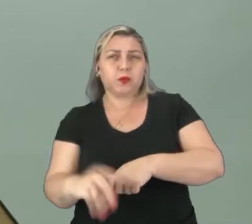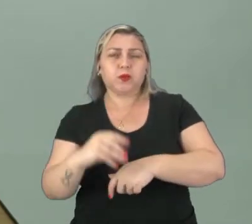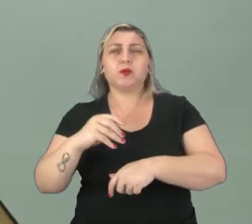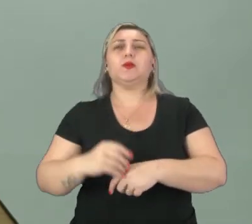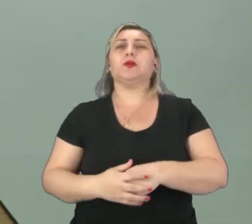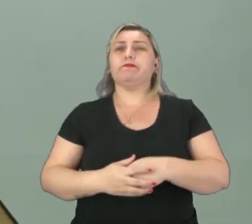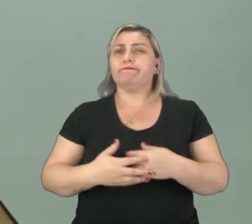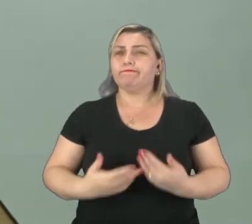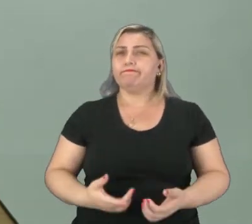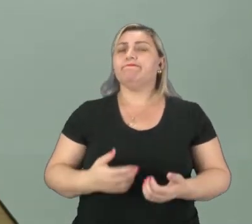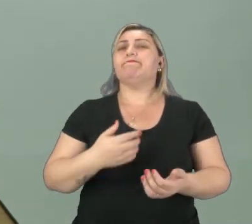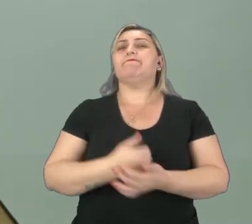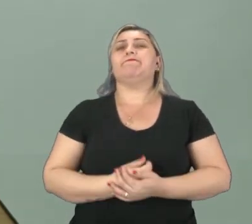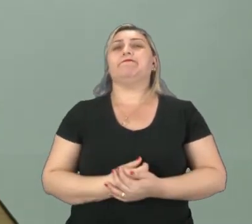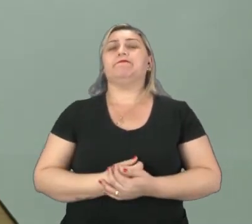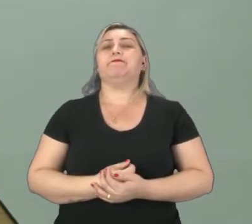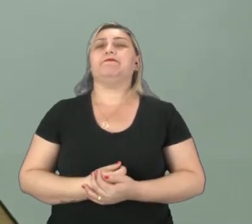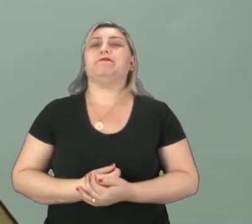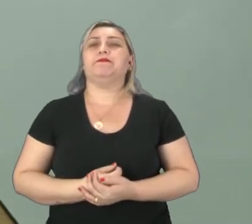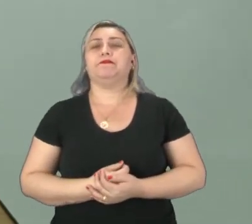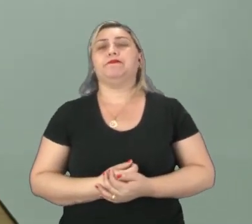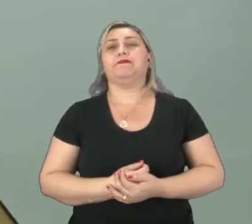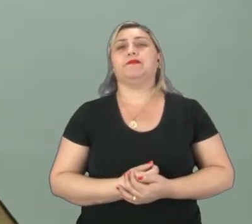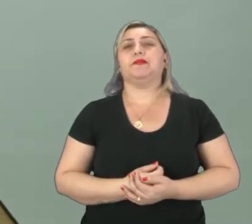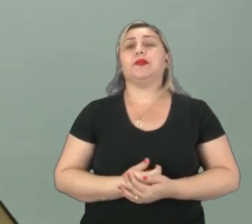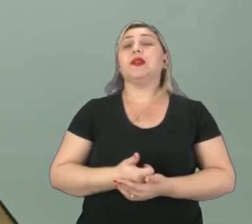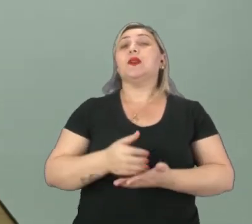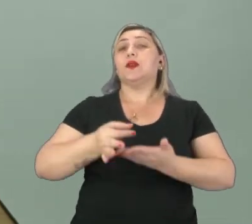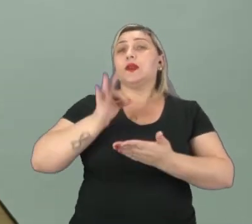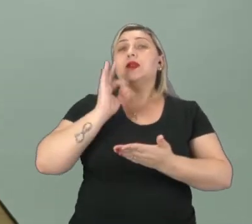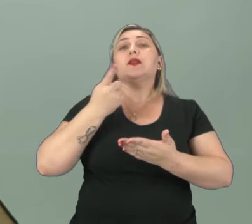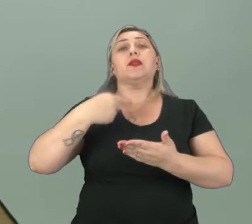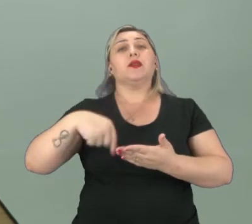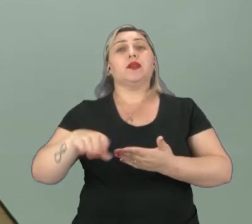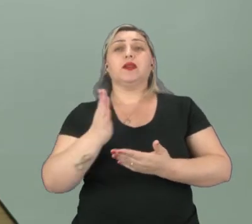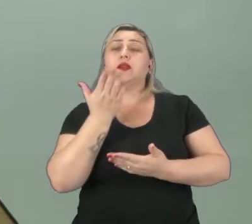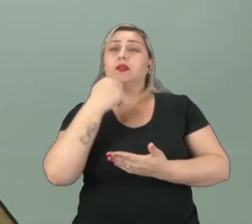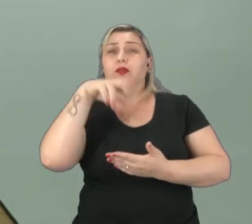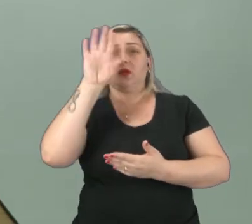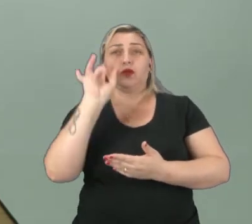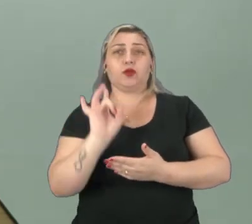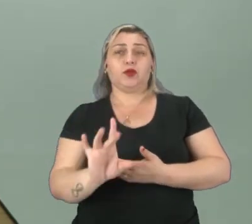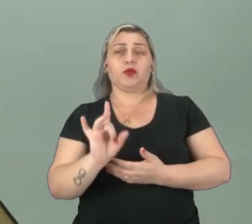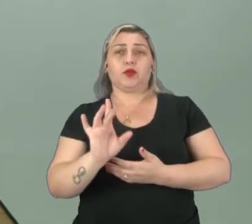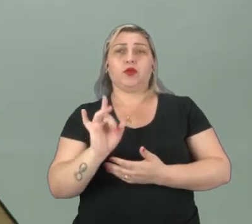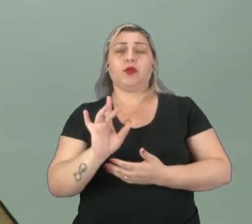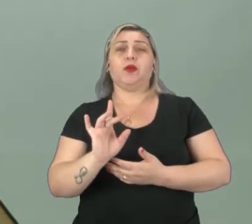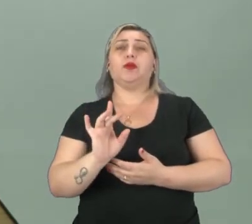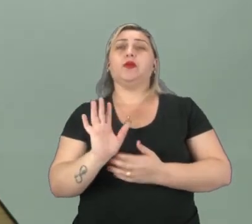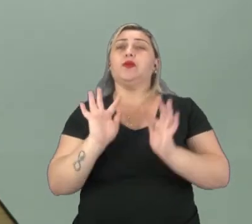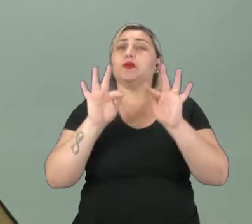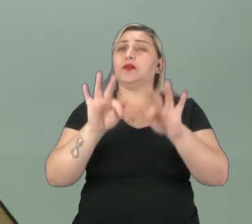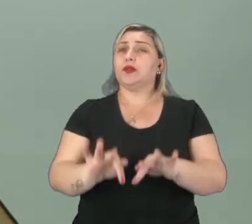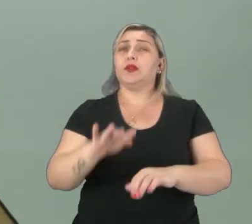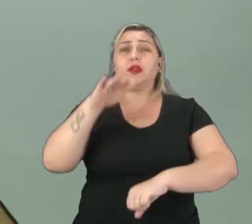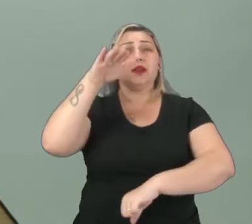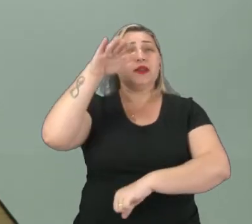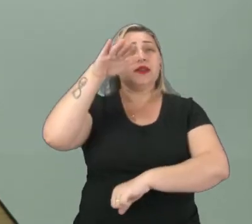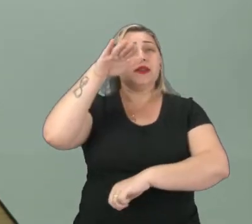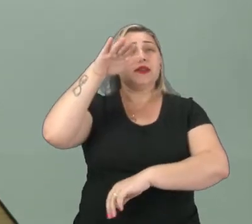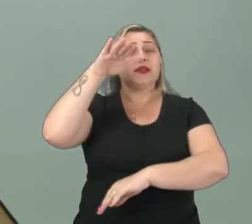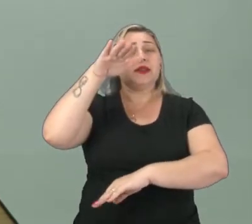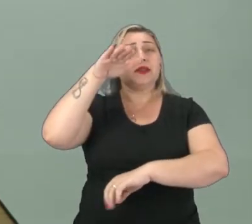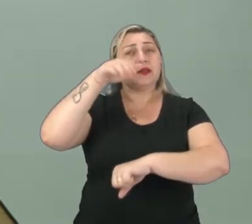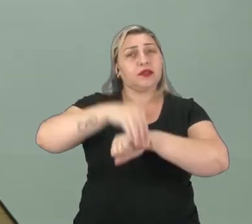dia. Que ele, geralmente, eles tomavam café e eu comer só lá para perto já do final do dia.